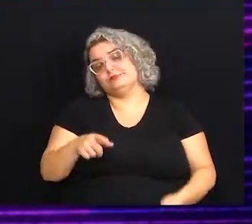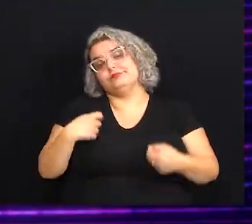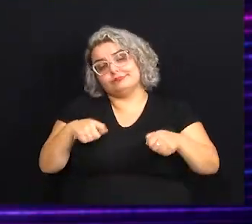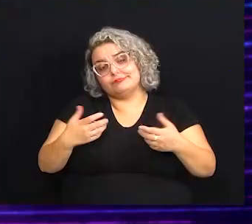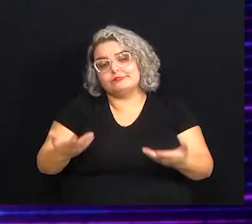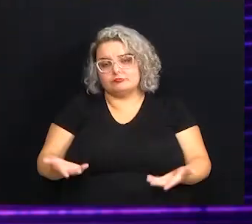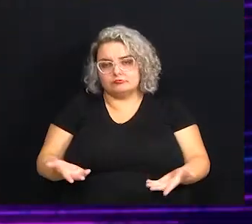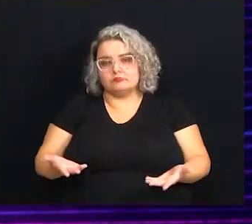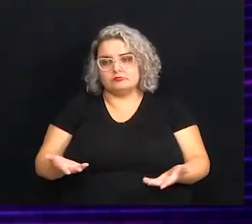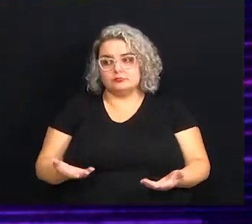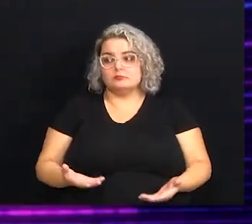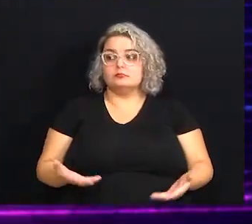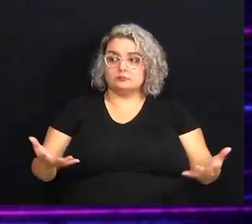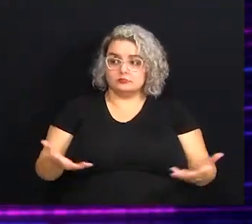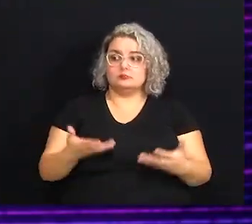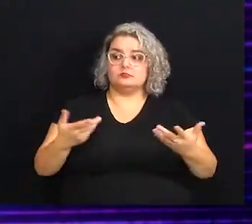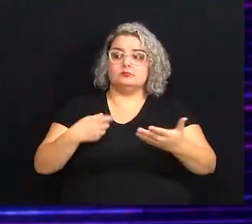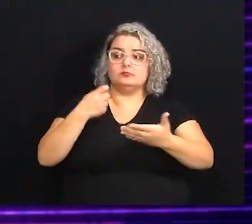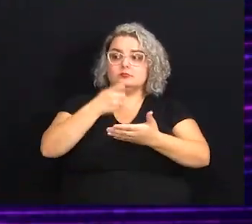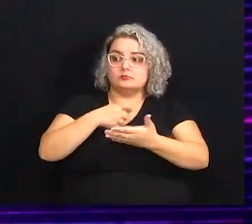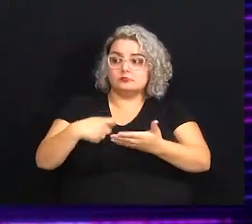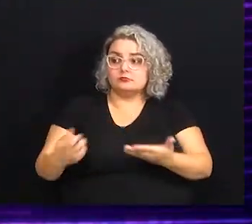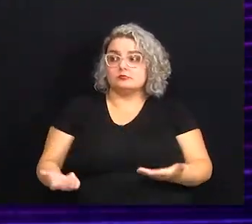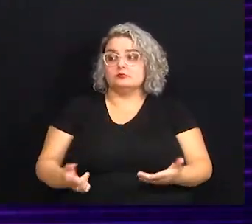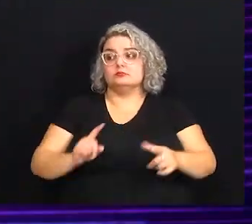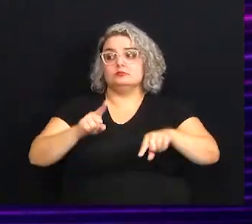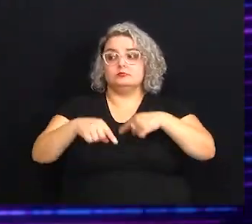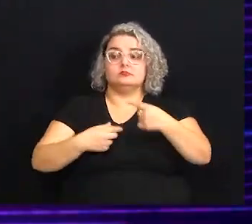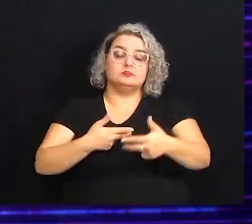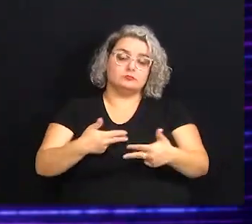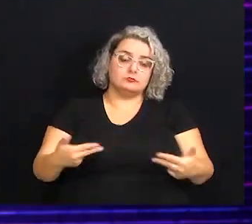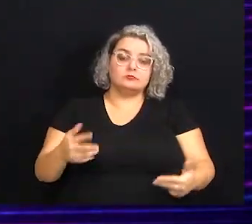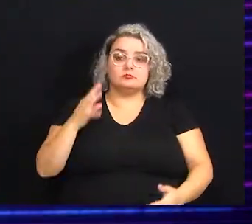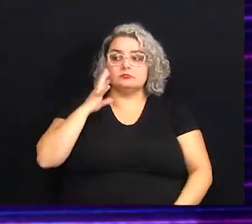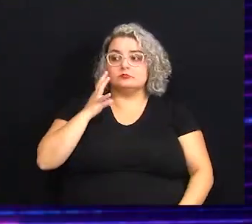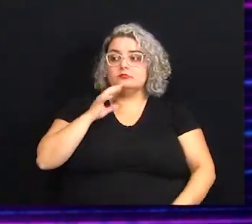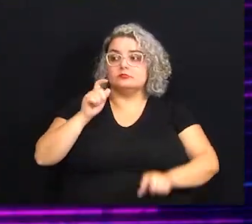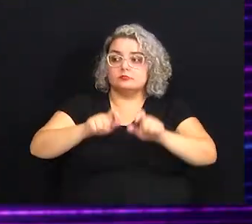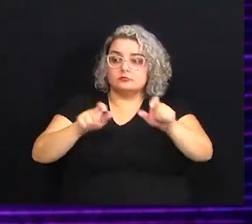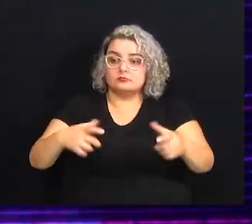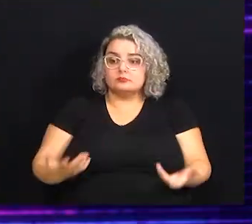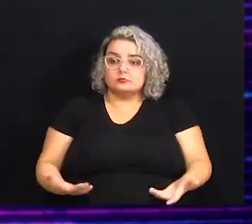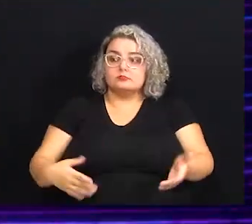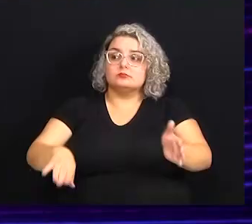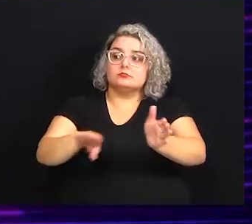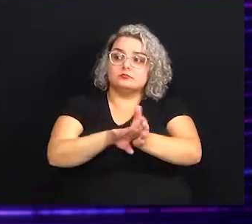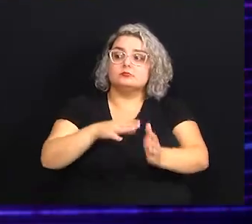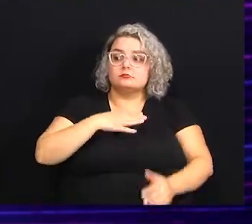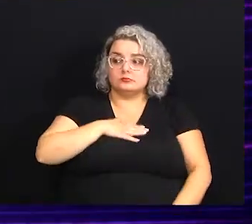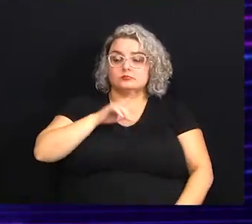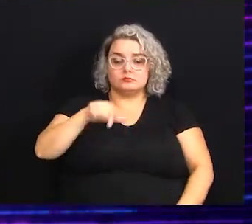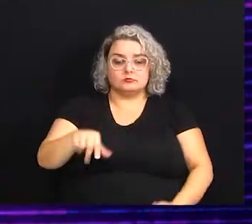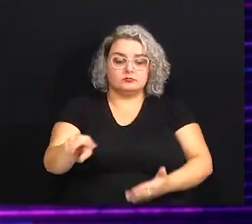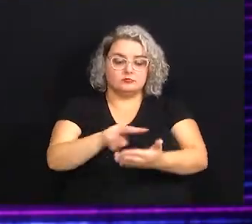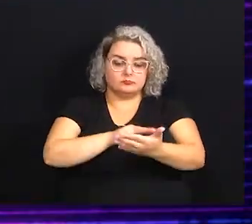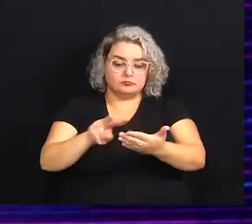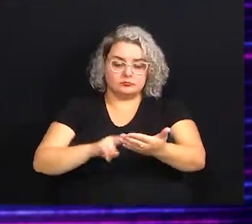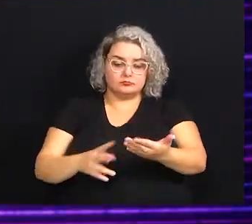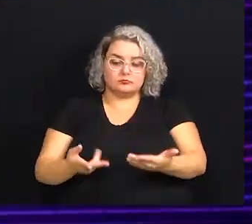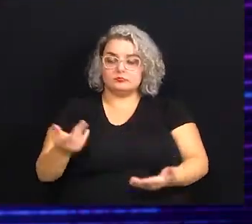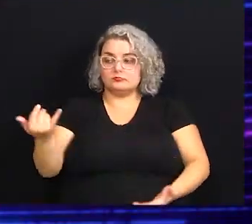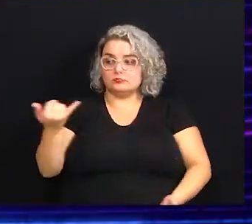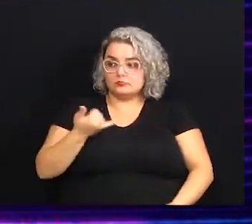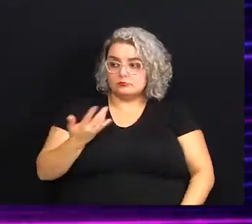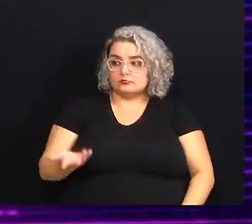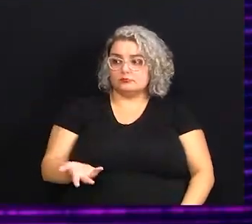foi daí que me motivou a escrever. E uma outra coisa muito legal foram pessoas que chegaram para mim depois de ler e falaram,